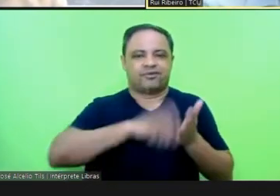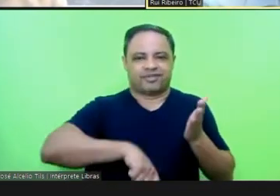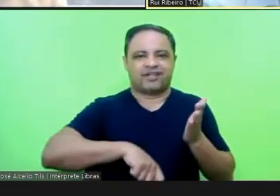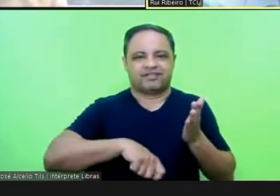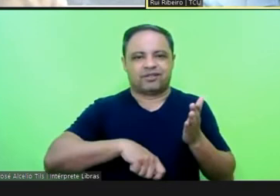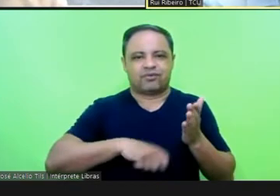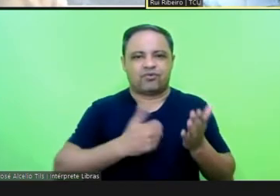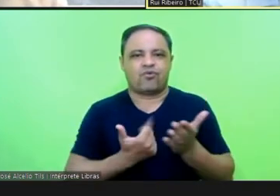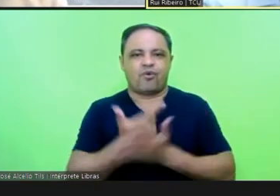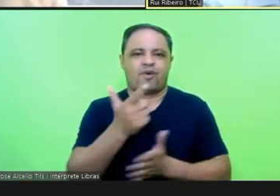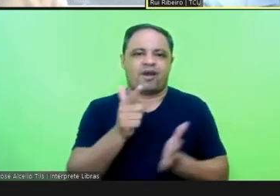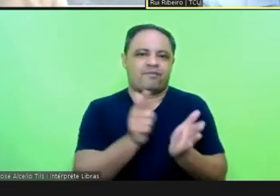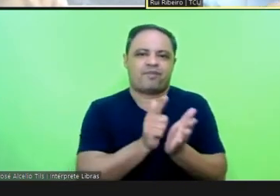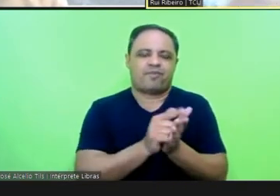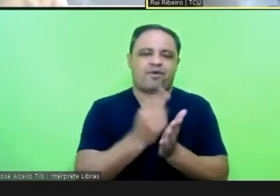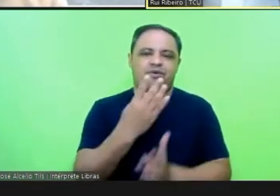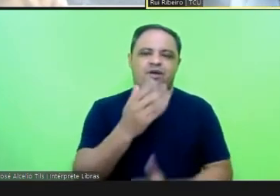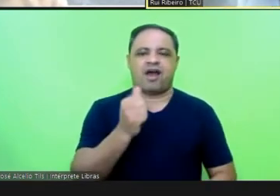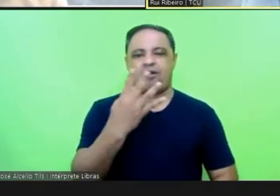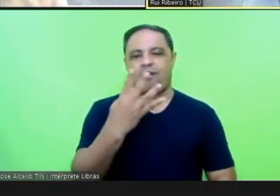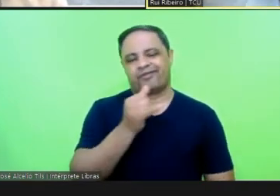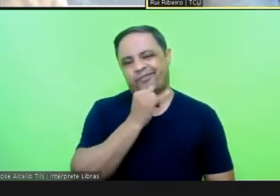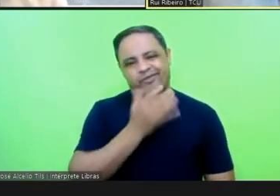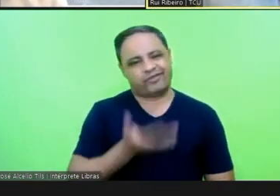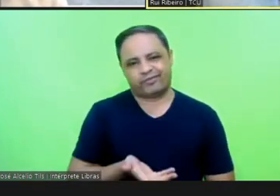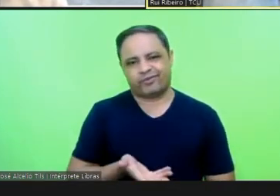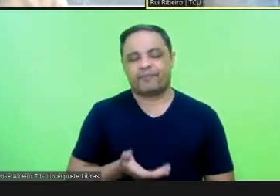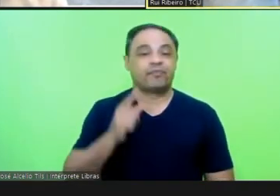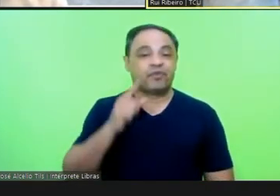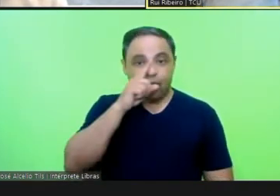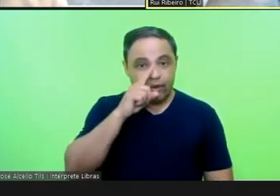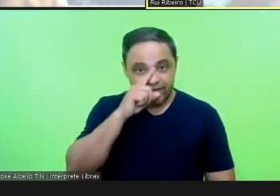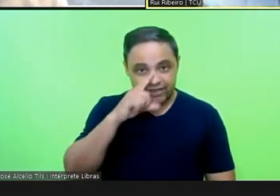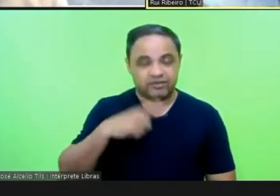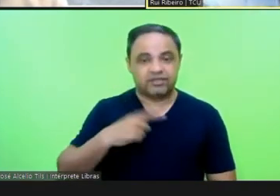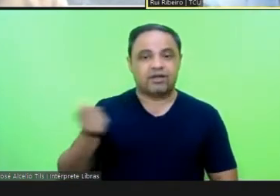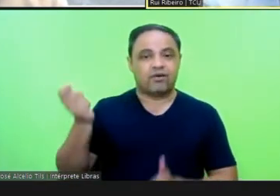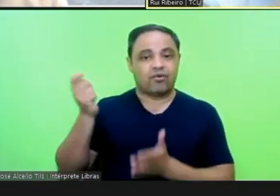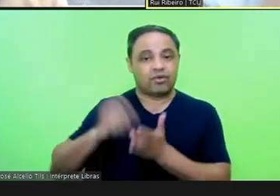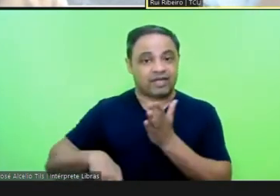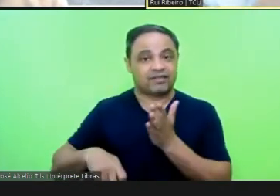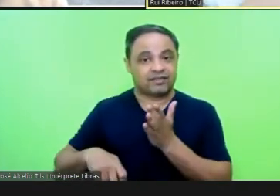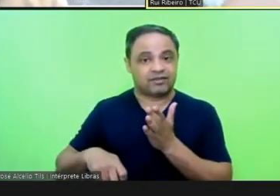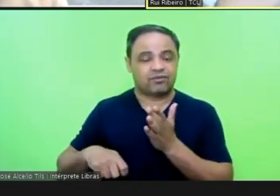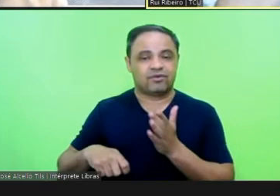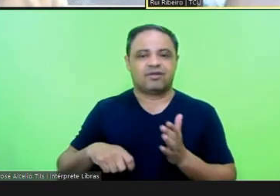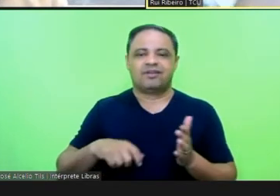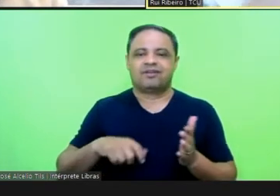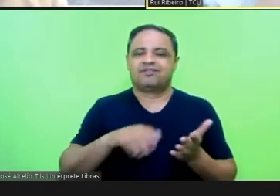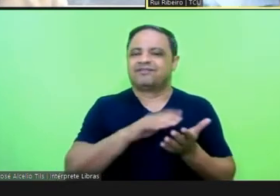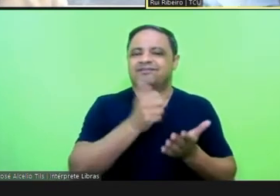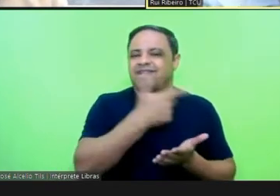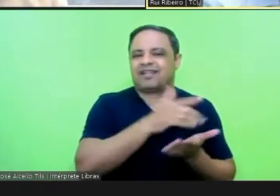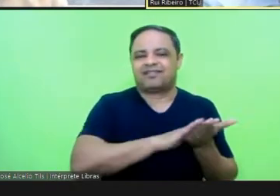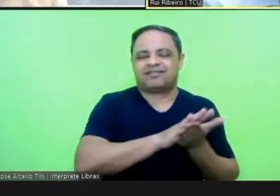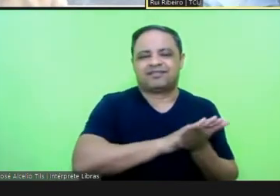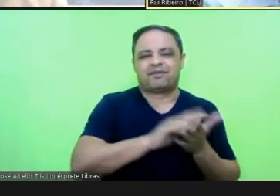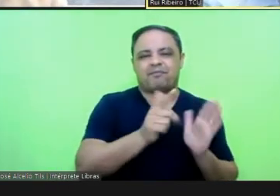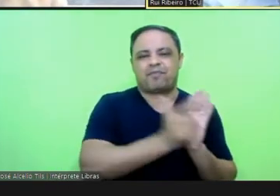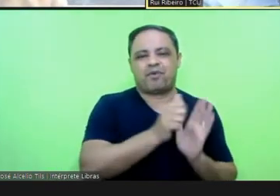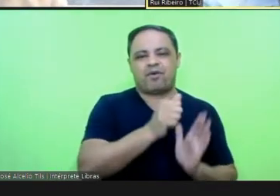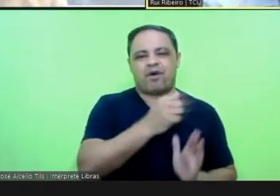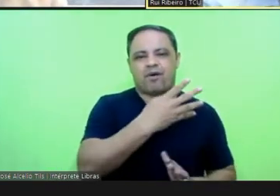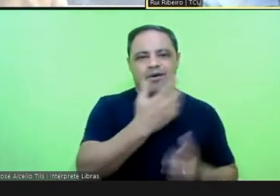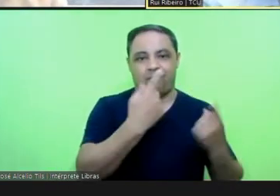comprar papel A4. Né? O risco de uma contratação, nada contra papel A4. mas o risco